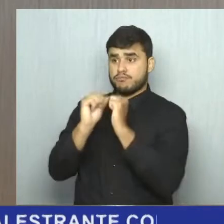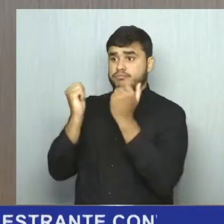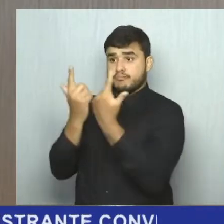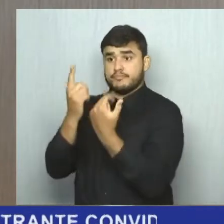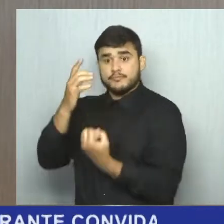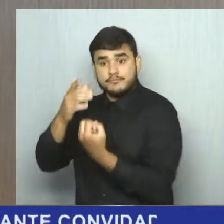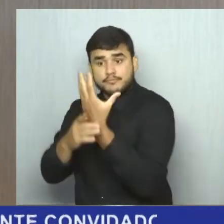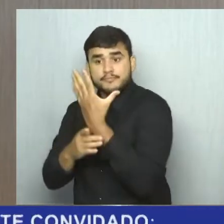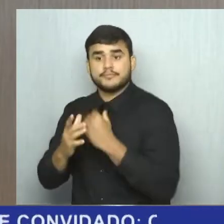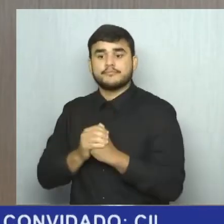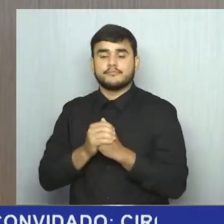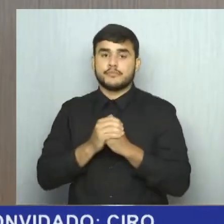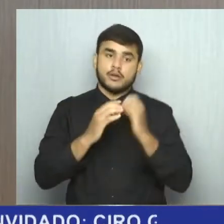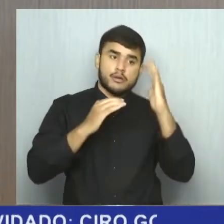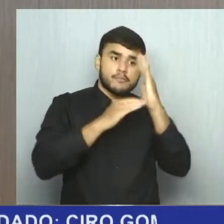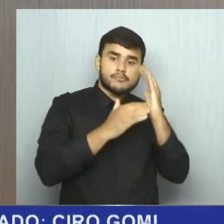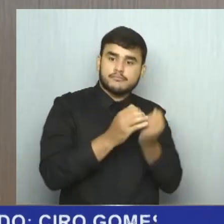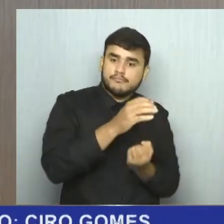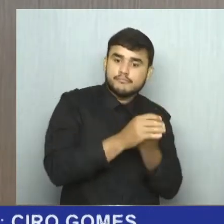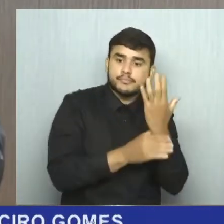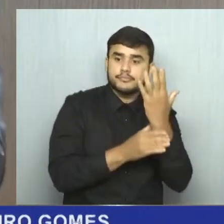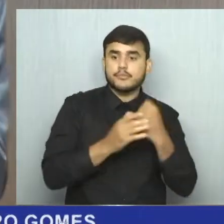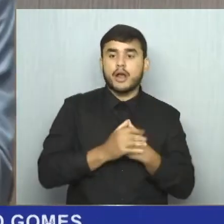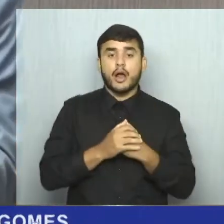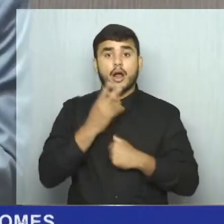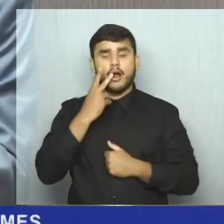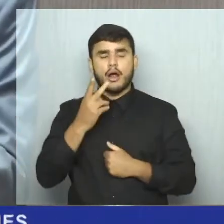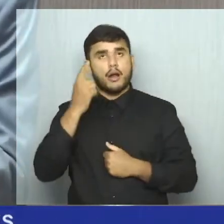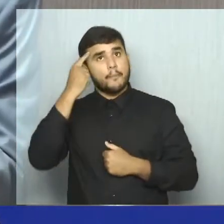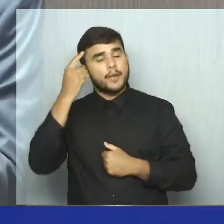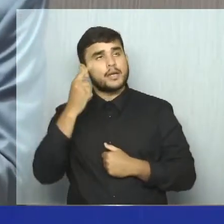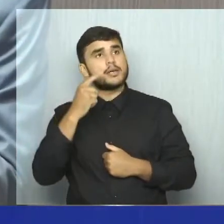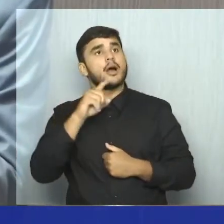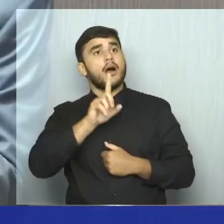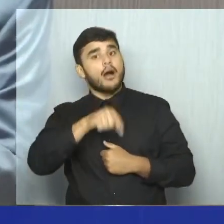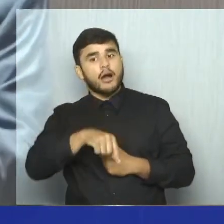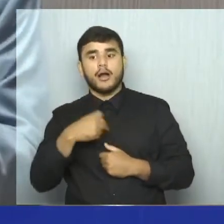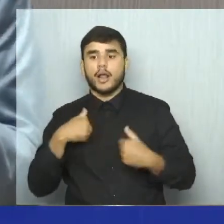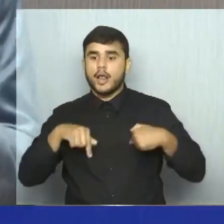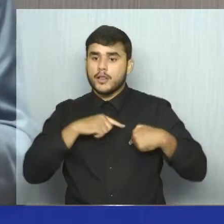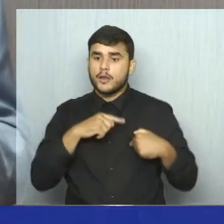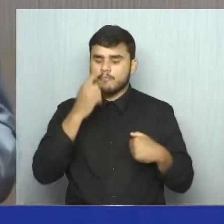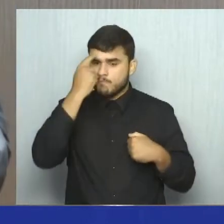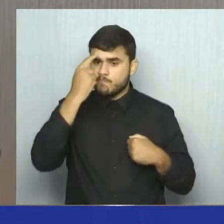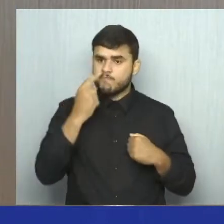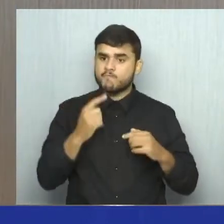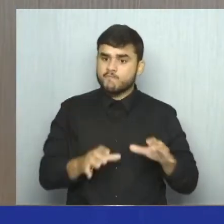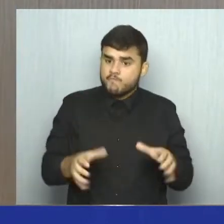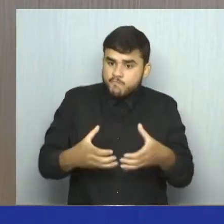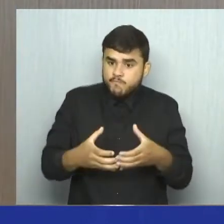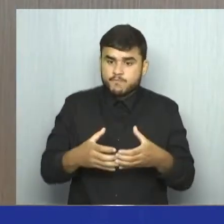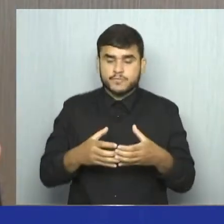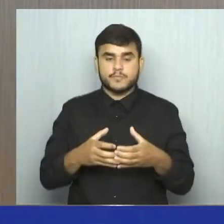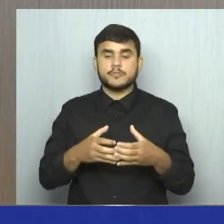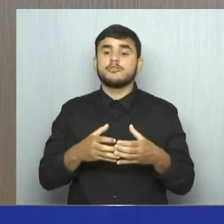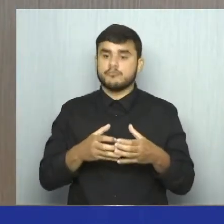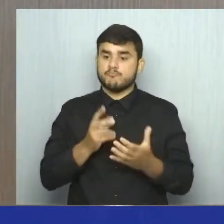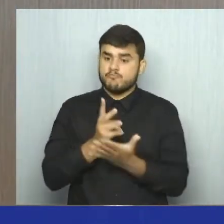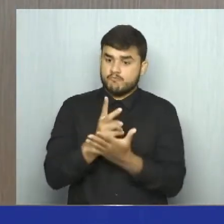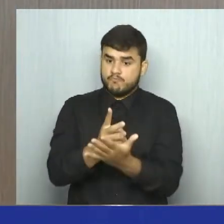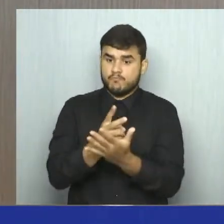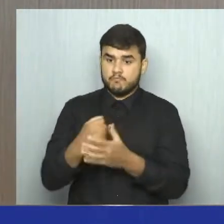povo, começa a se afirmar concretamente contra o poder absoluto dos monarcas na sua aliança com o clero,